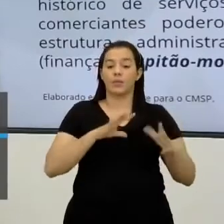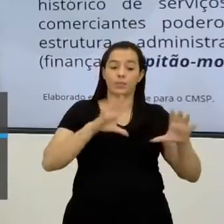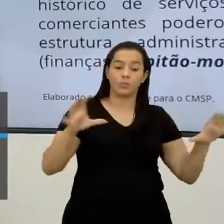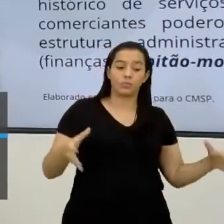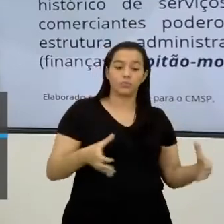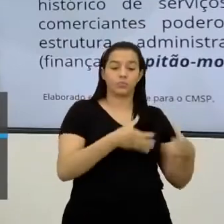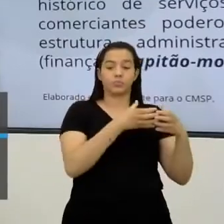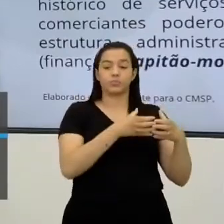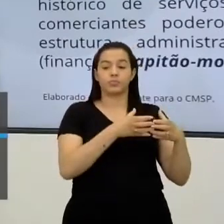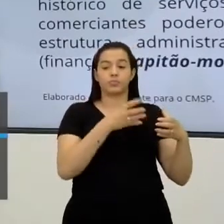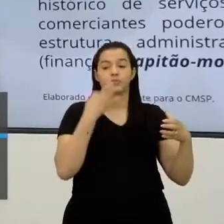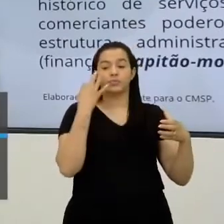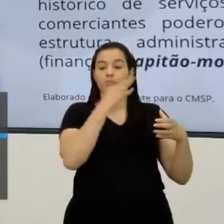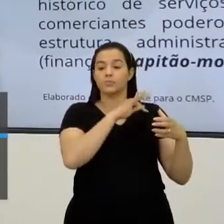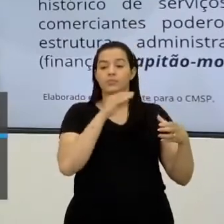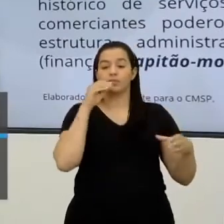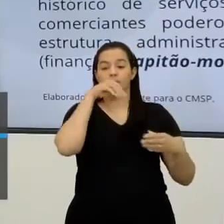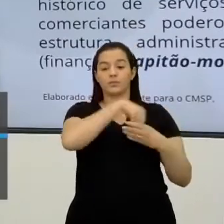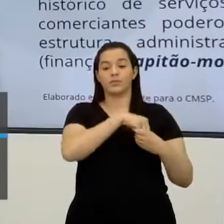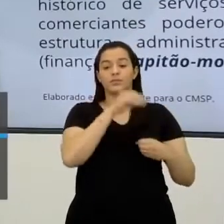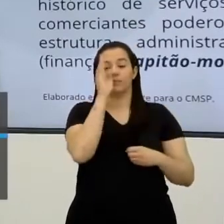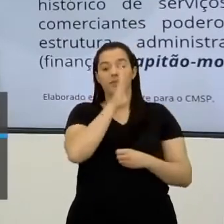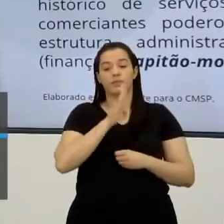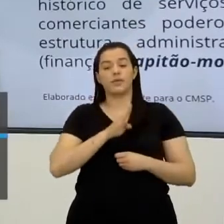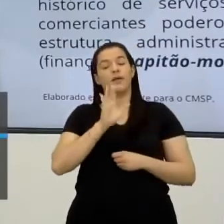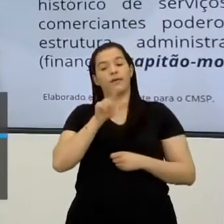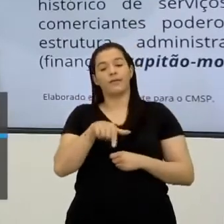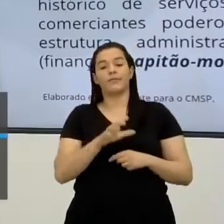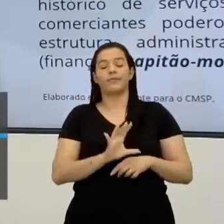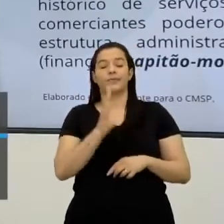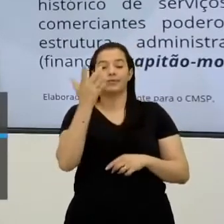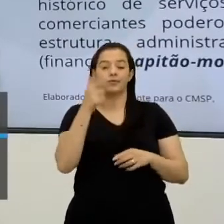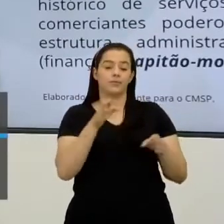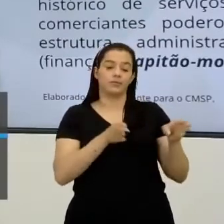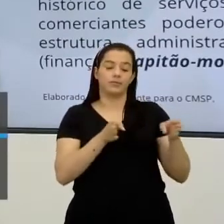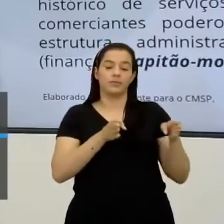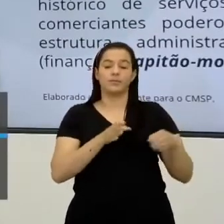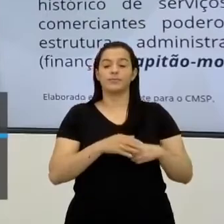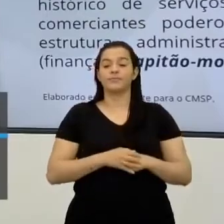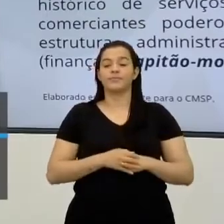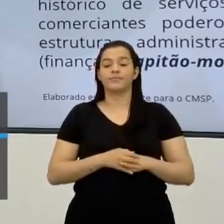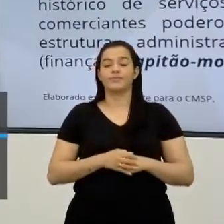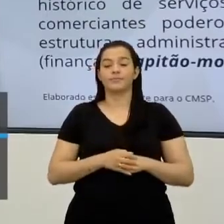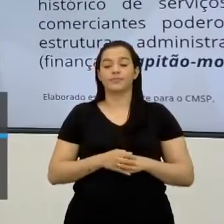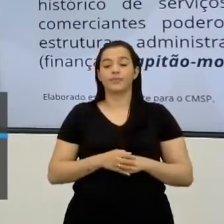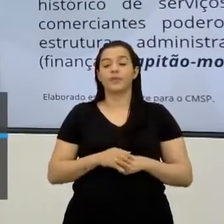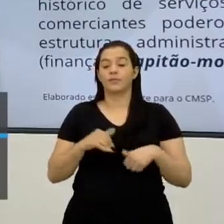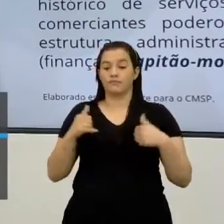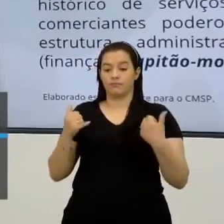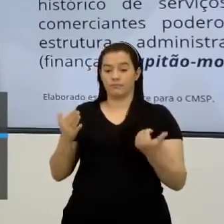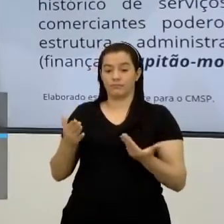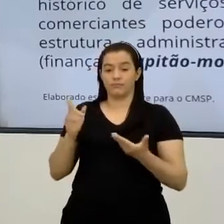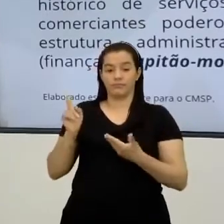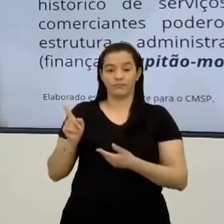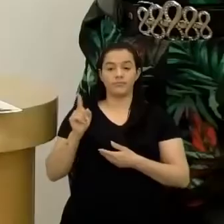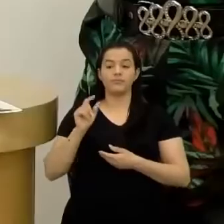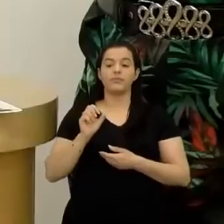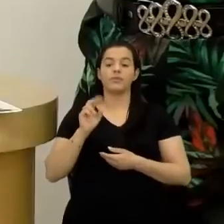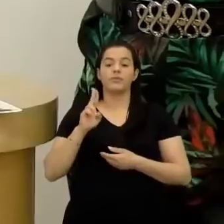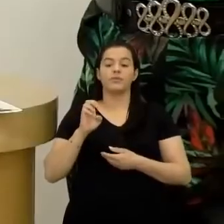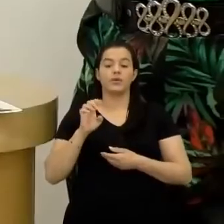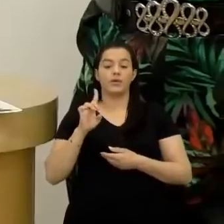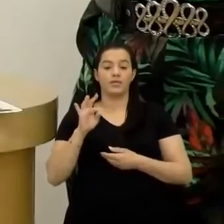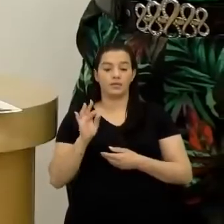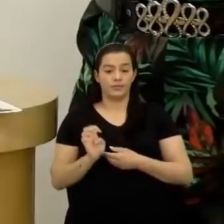colônia francesa dentro do Brasil. É isso que estava acontecendo nesse período. E então, ele, Duarte da